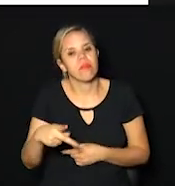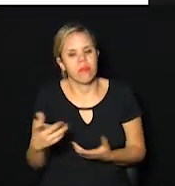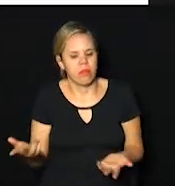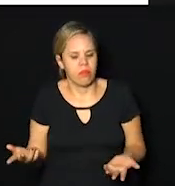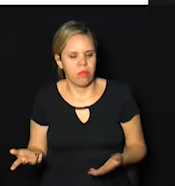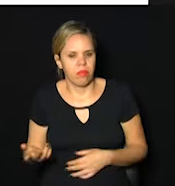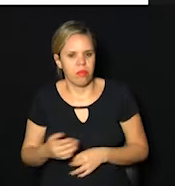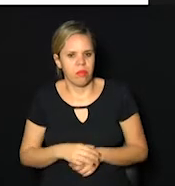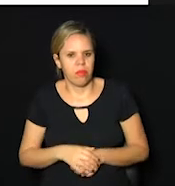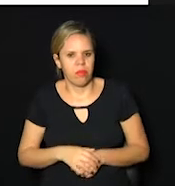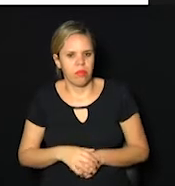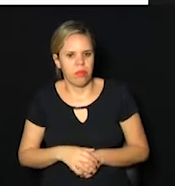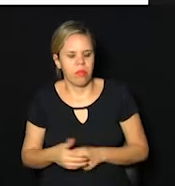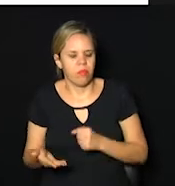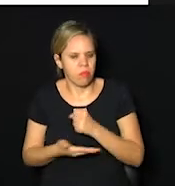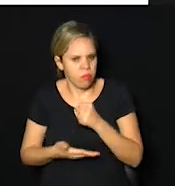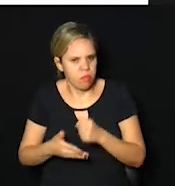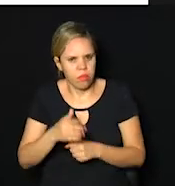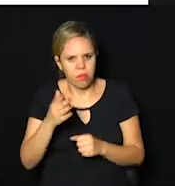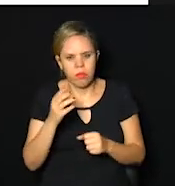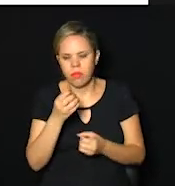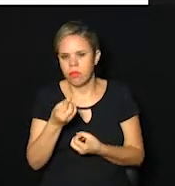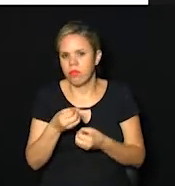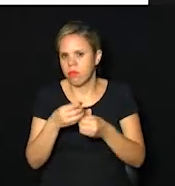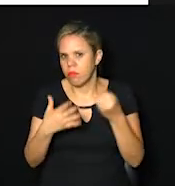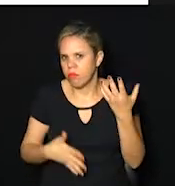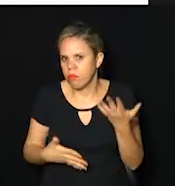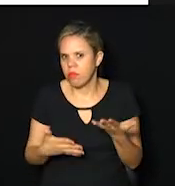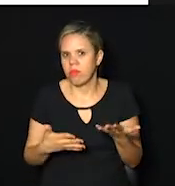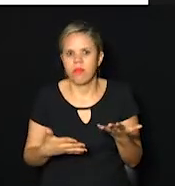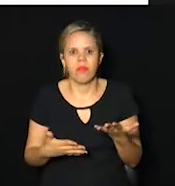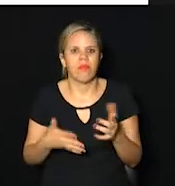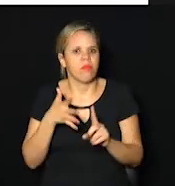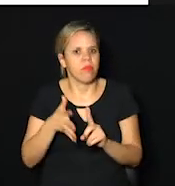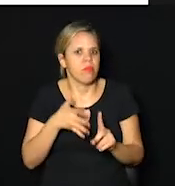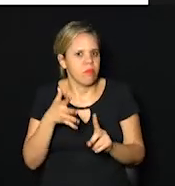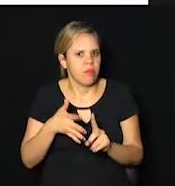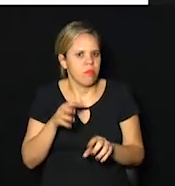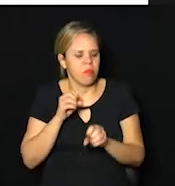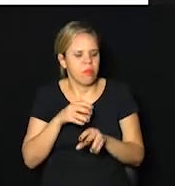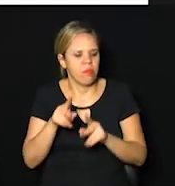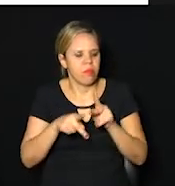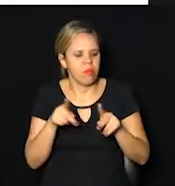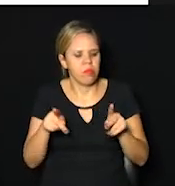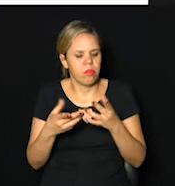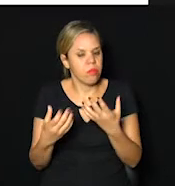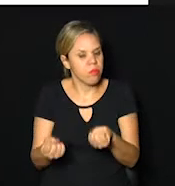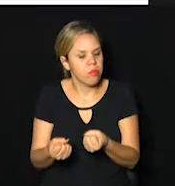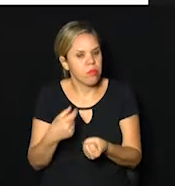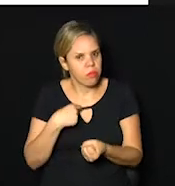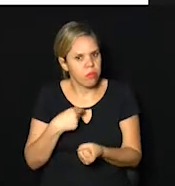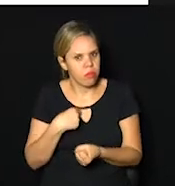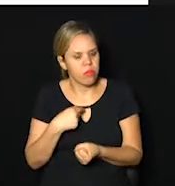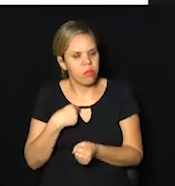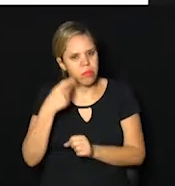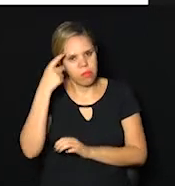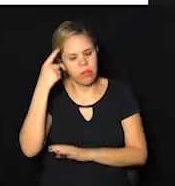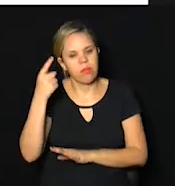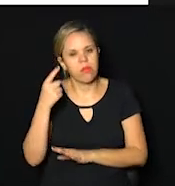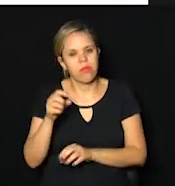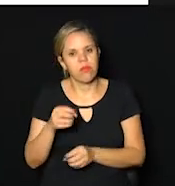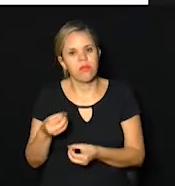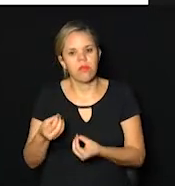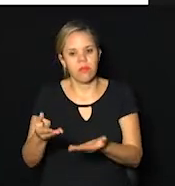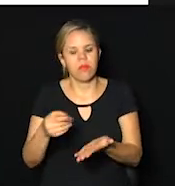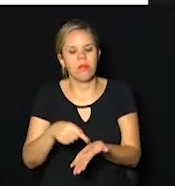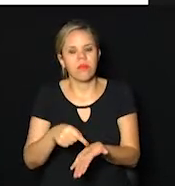baseadas em argumentos. E aí eu convenço as pessoas com bons argumentos. e além de convencê-las, eu entrego para elas os argumentos para